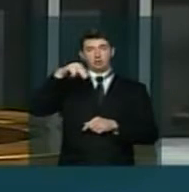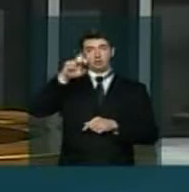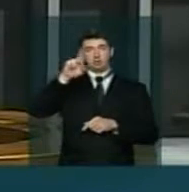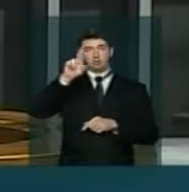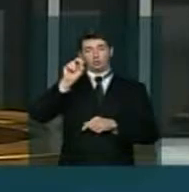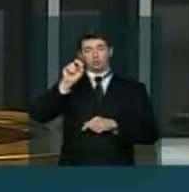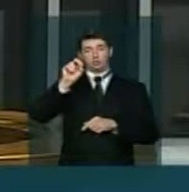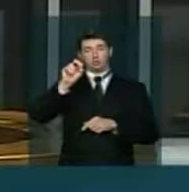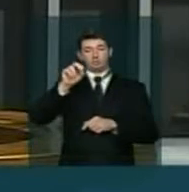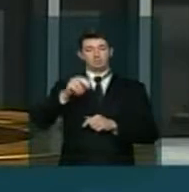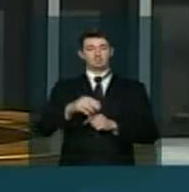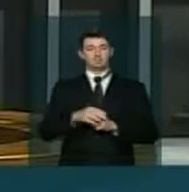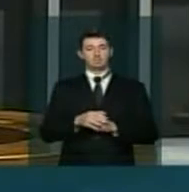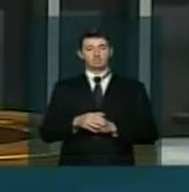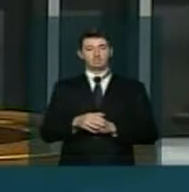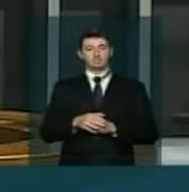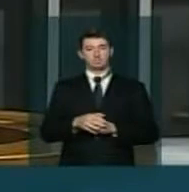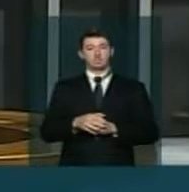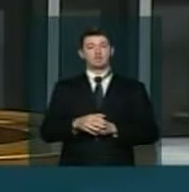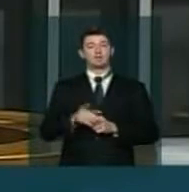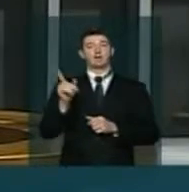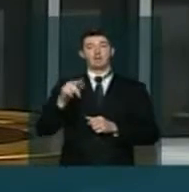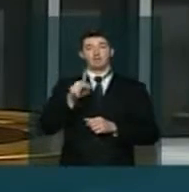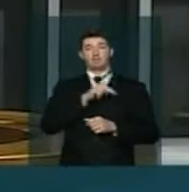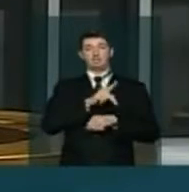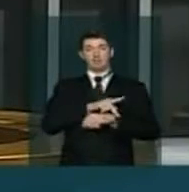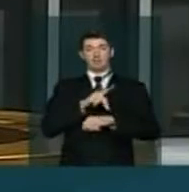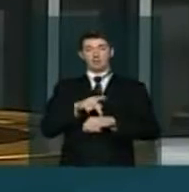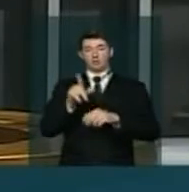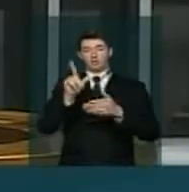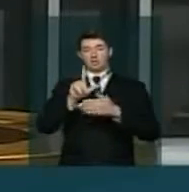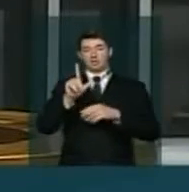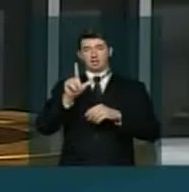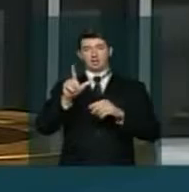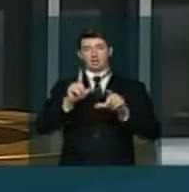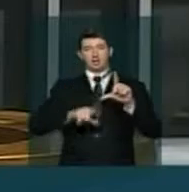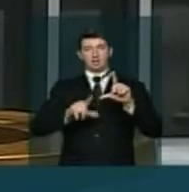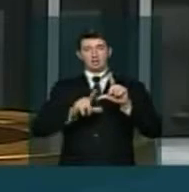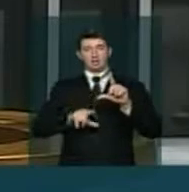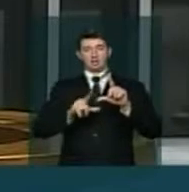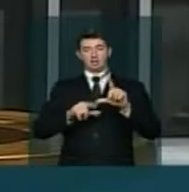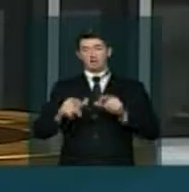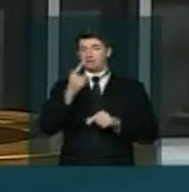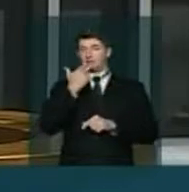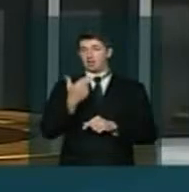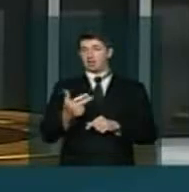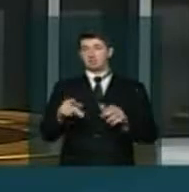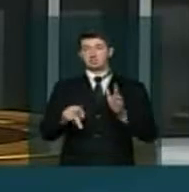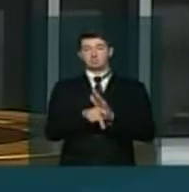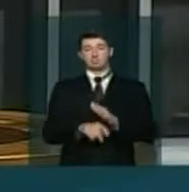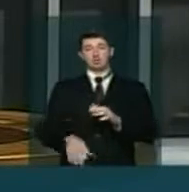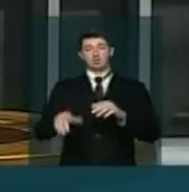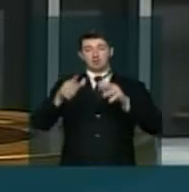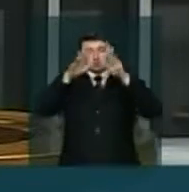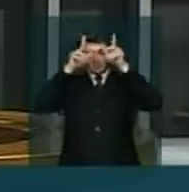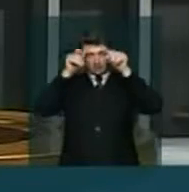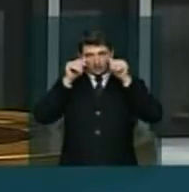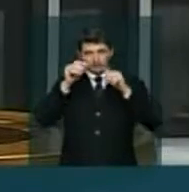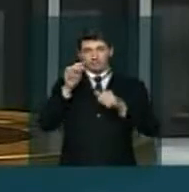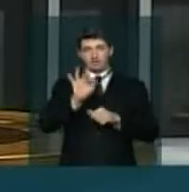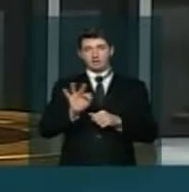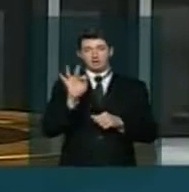Martins Quimpara, que é licenciado em Pedagogia e Letras Língua Inglesa pela Federal do Acre,